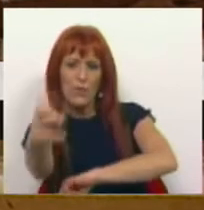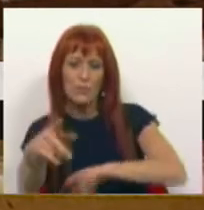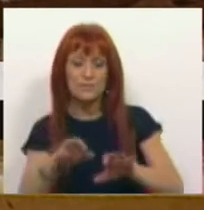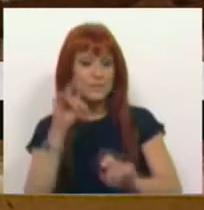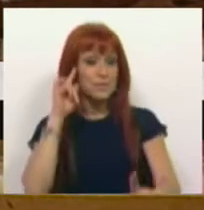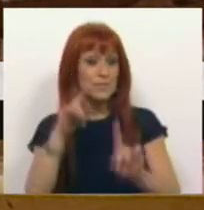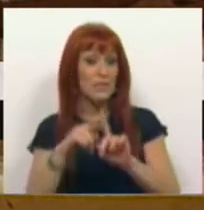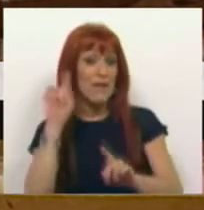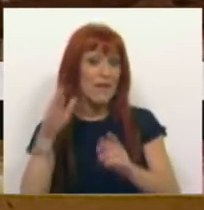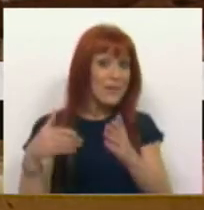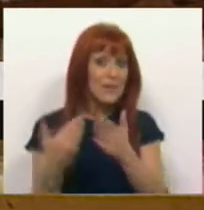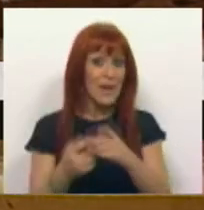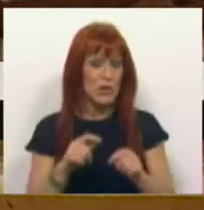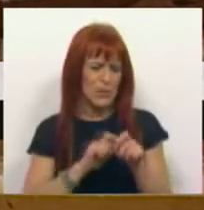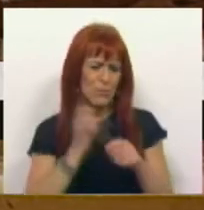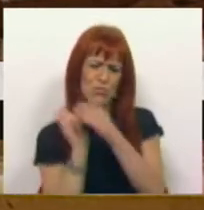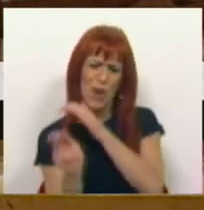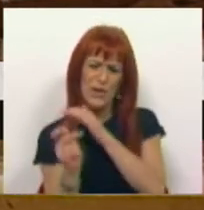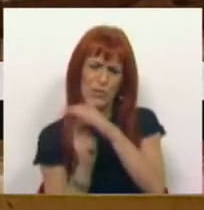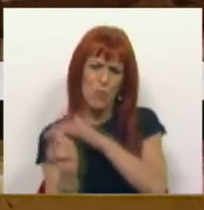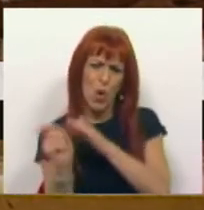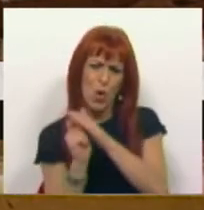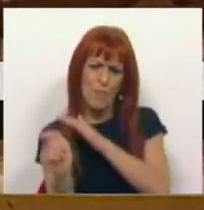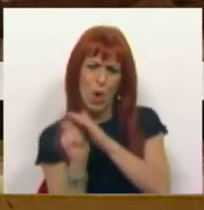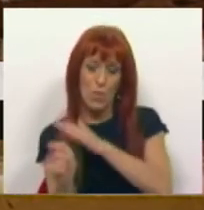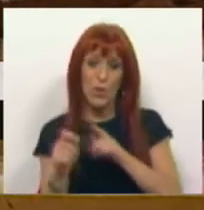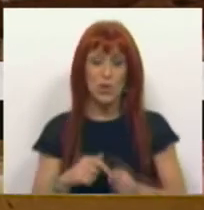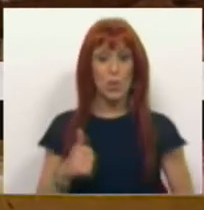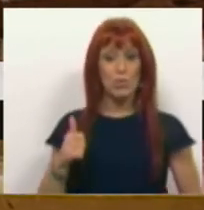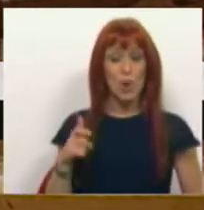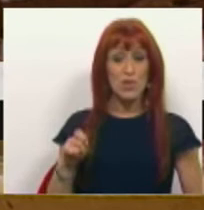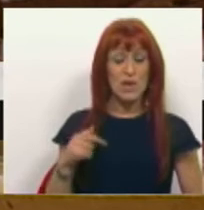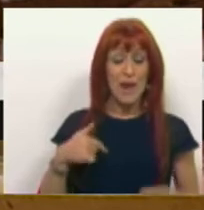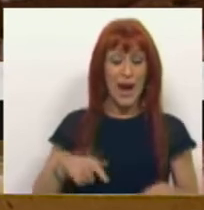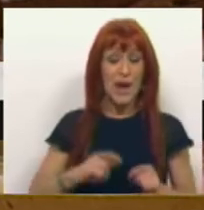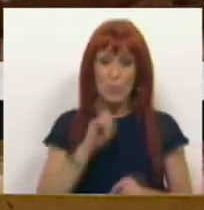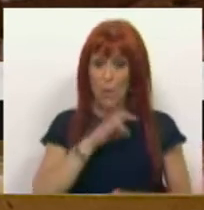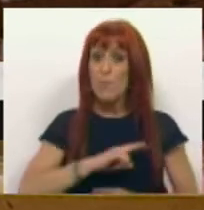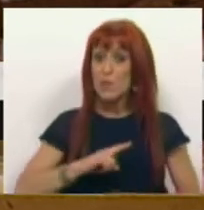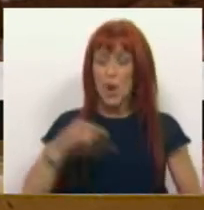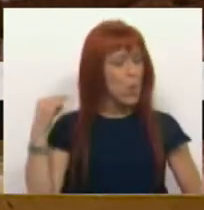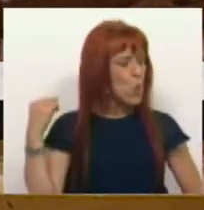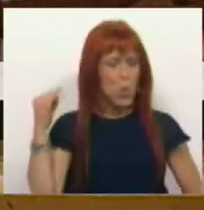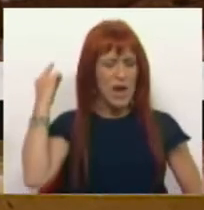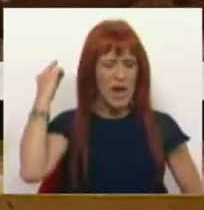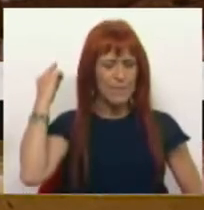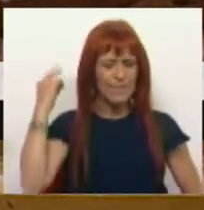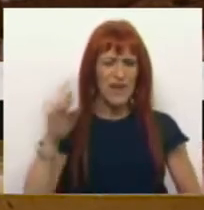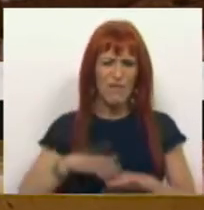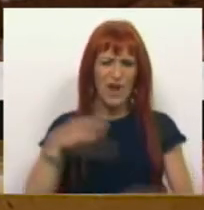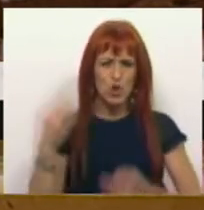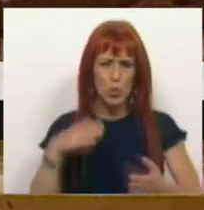com o objetivo de valorizar as longas carreiras contributivas. Para o Bloco, esta é uma oportunidade única de